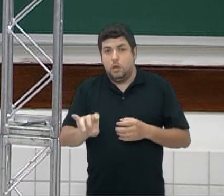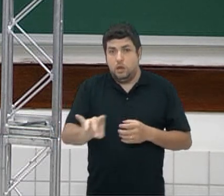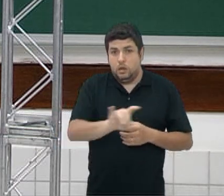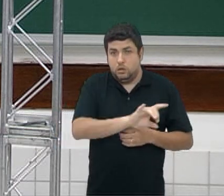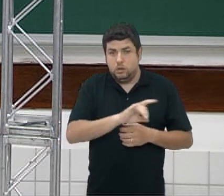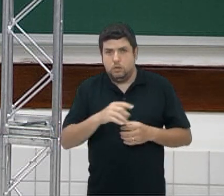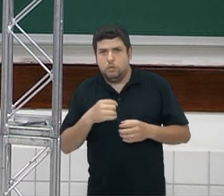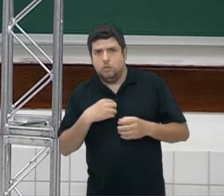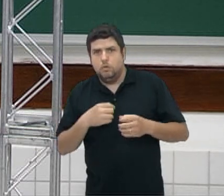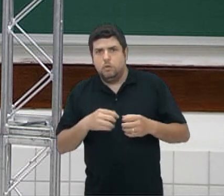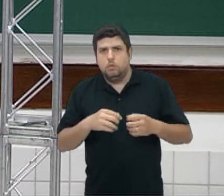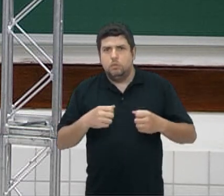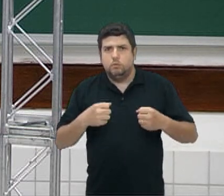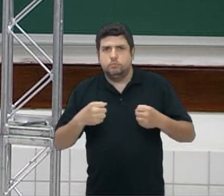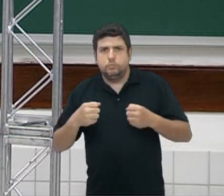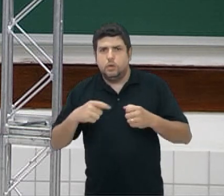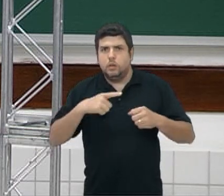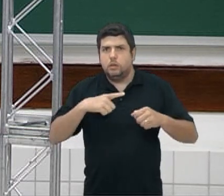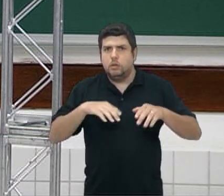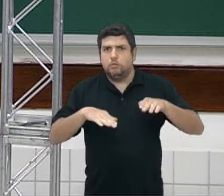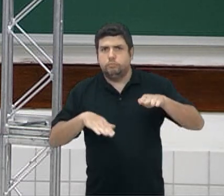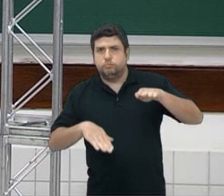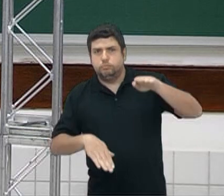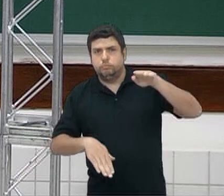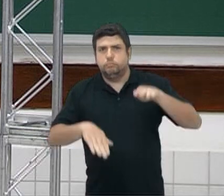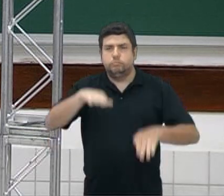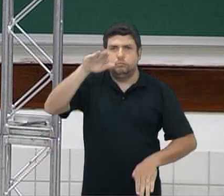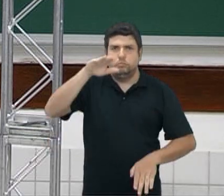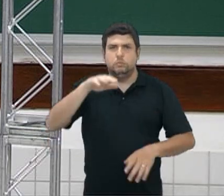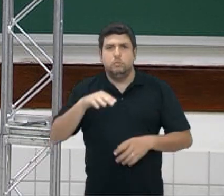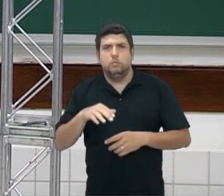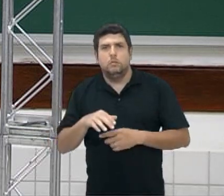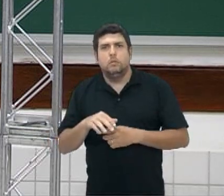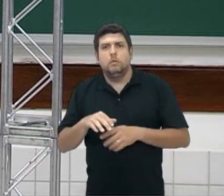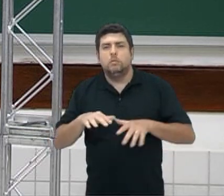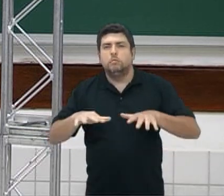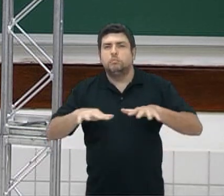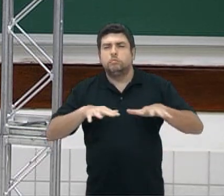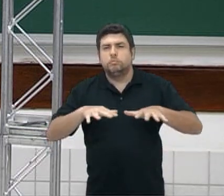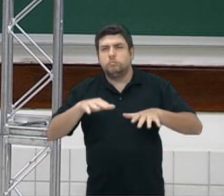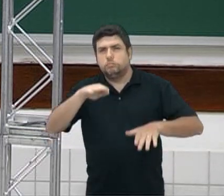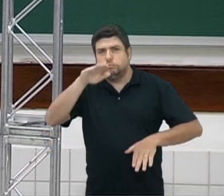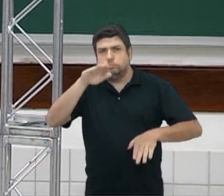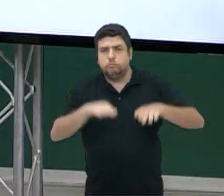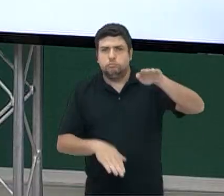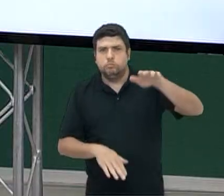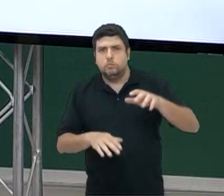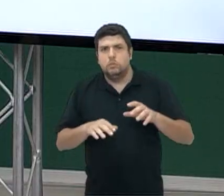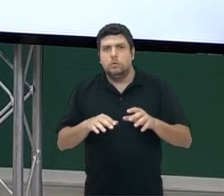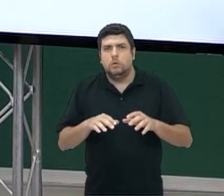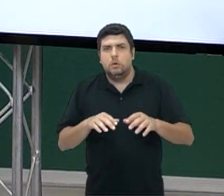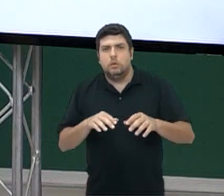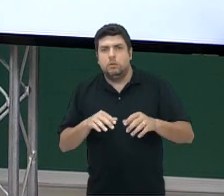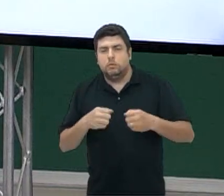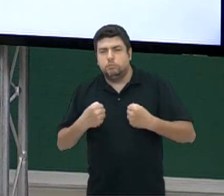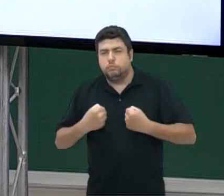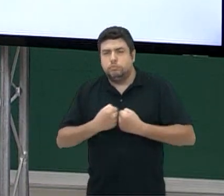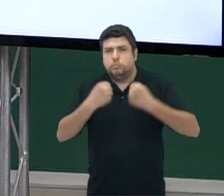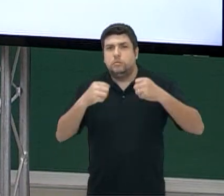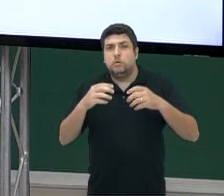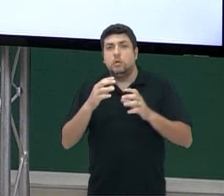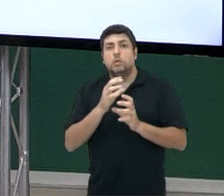vai apresentar uma quantidade de movimento. E essa quantidade de movimento, ela será somada, certo? Então,